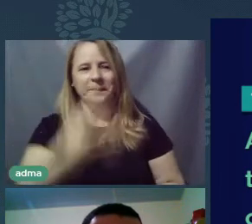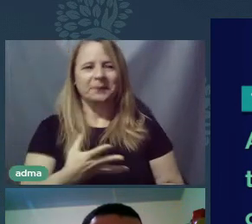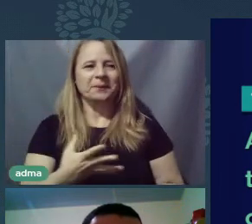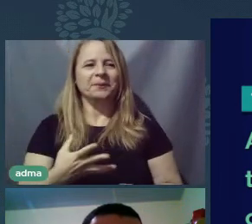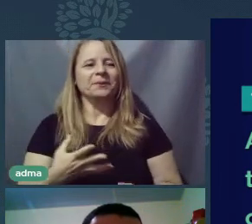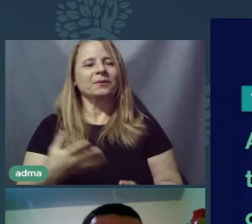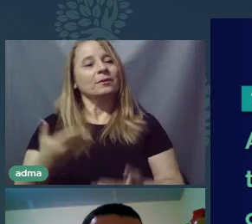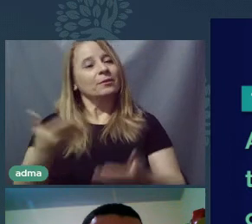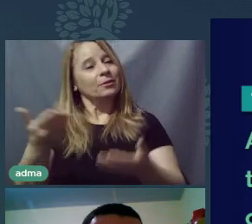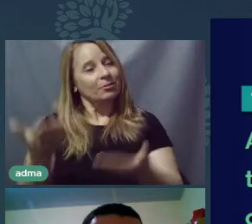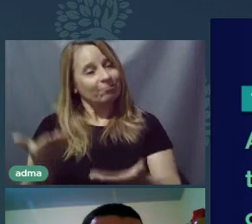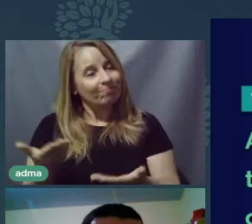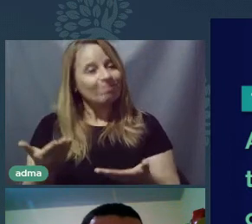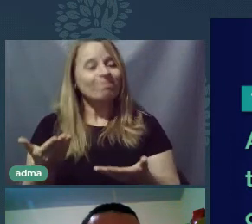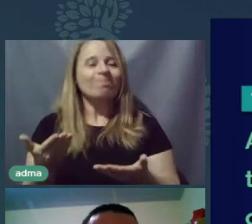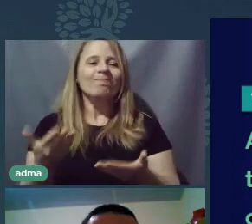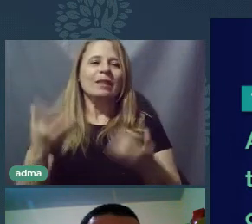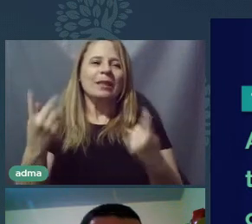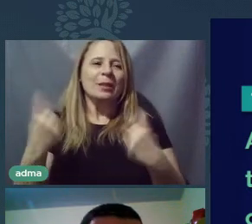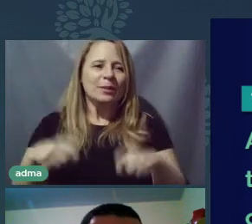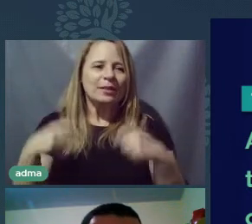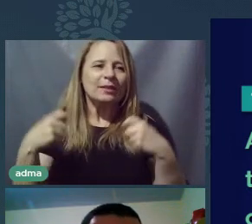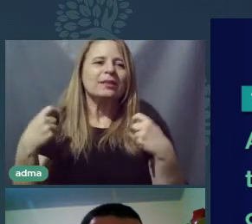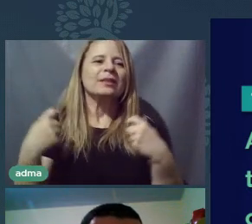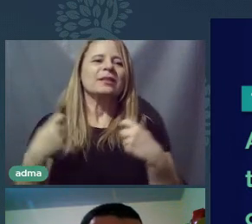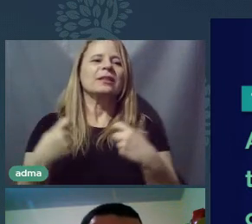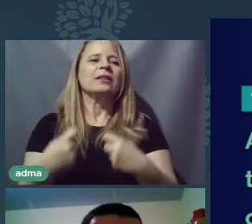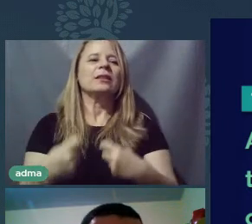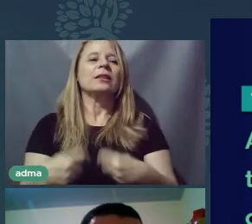bom. Precisamos